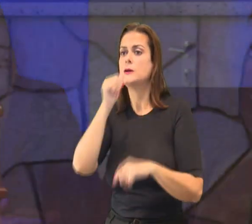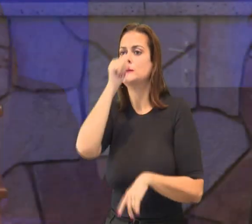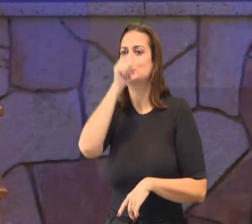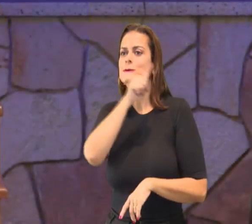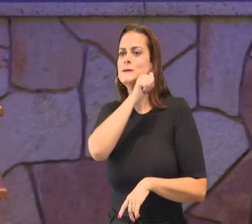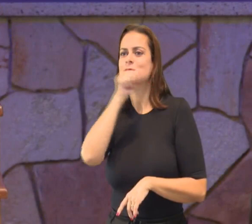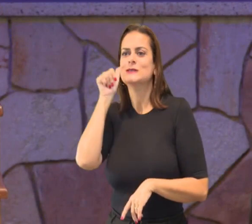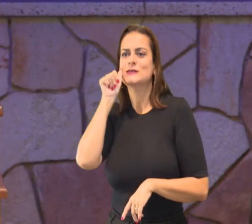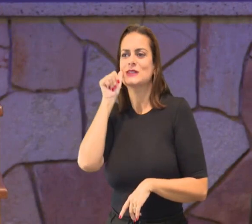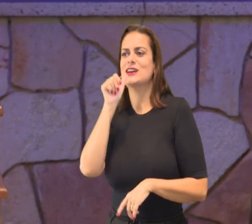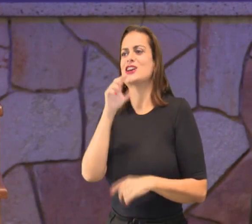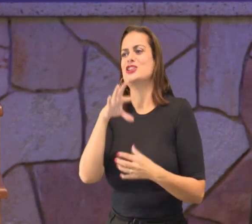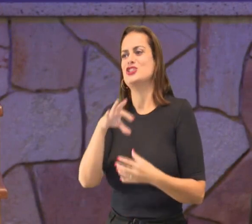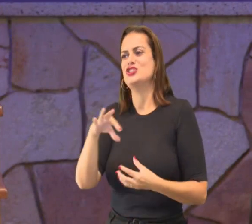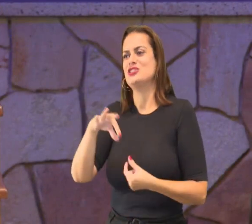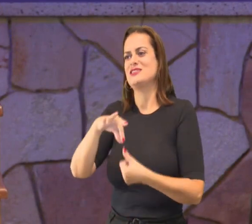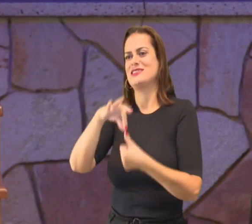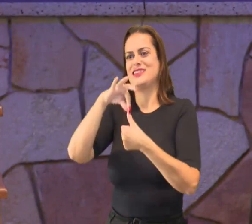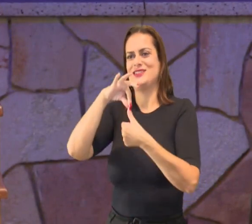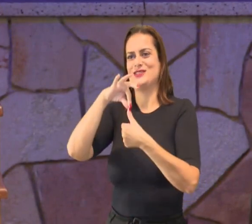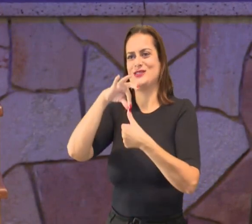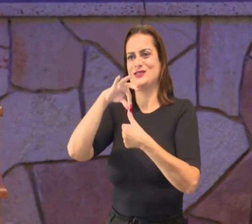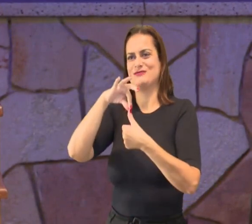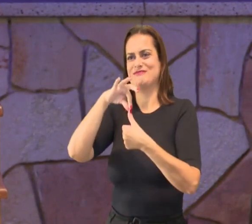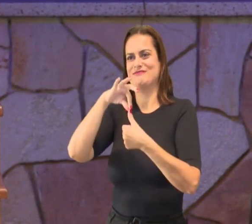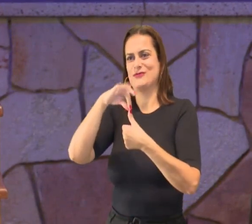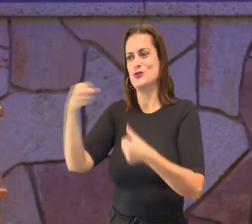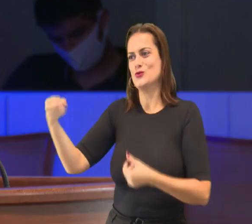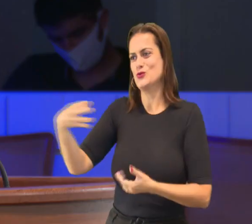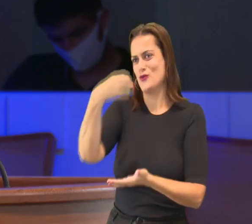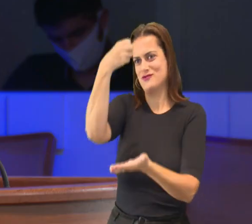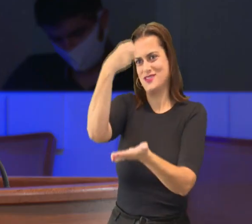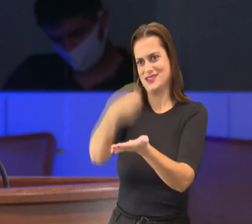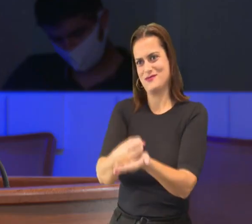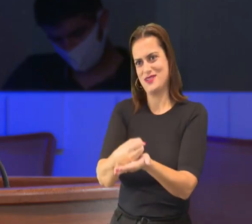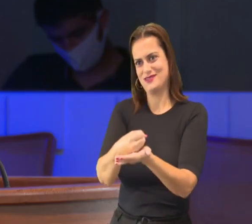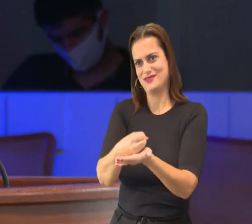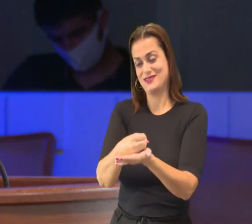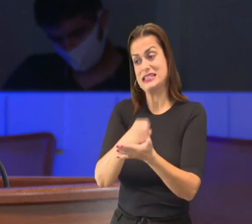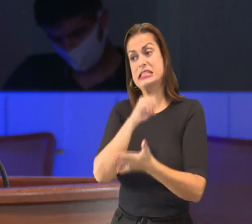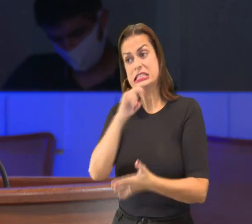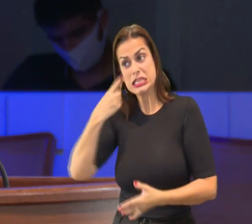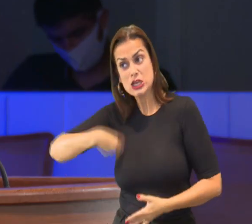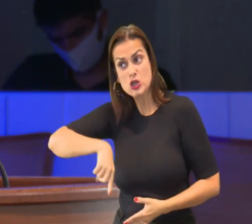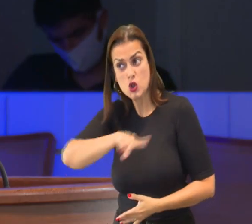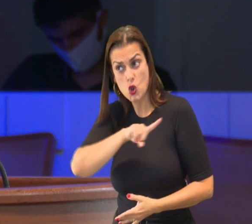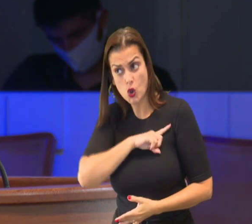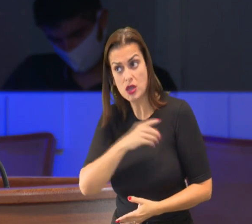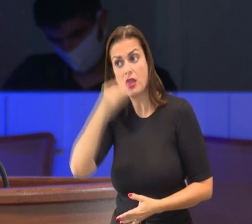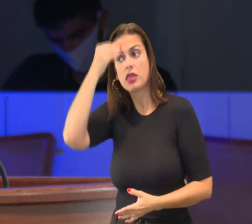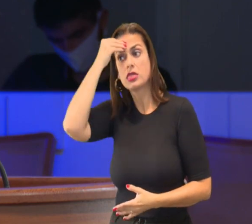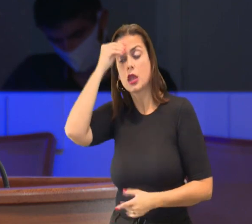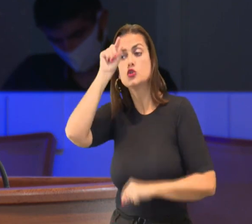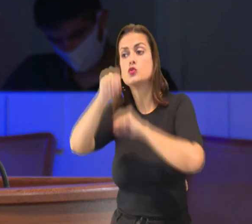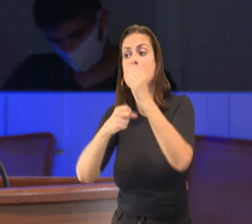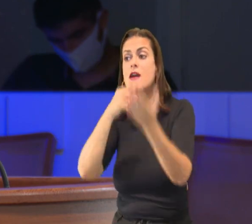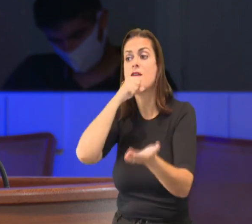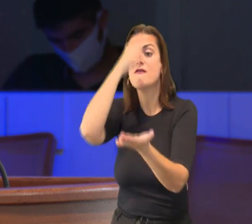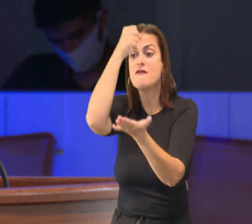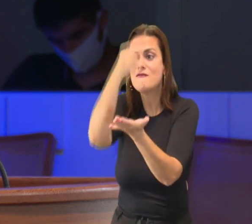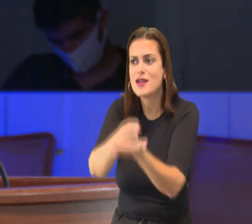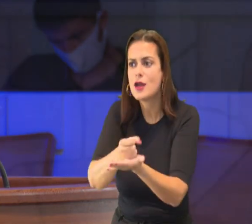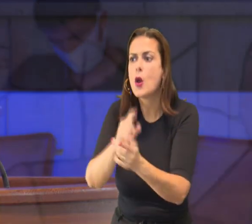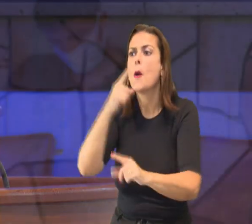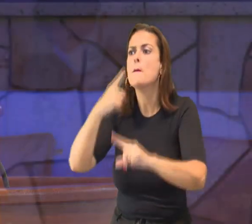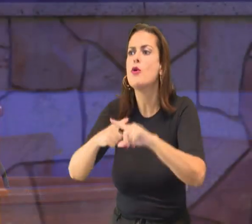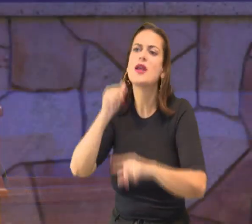de Cristo no Novo Testamento, quando nós também entendemos aquilo que era sacrificado, como era sacrificado, por que